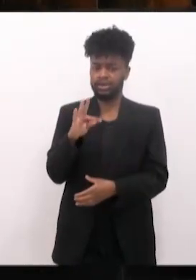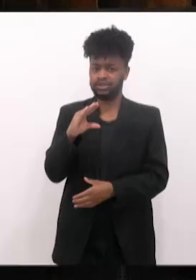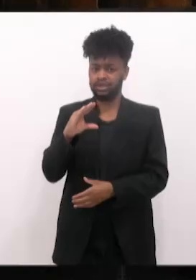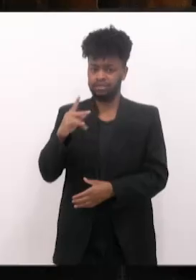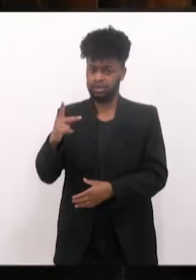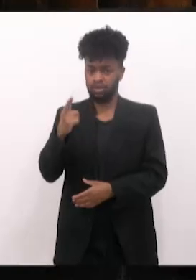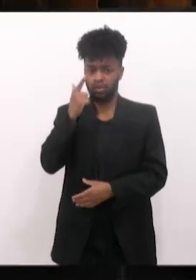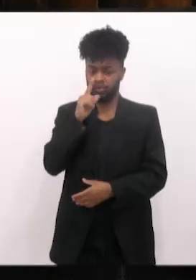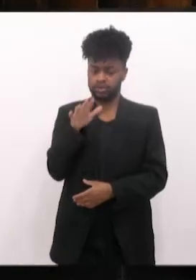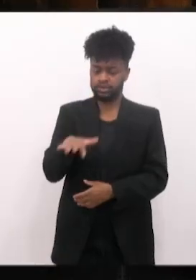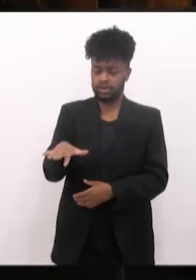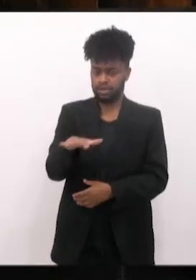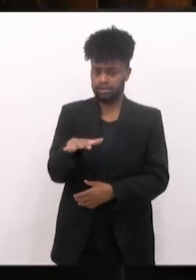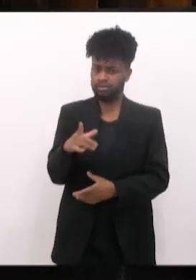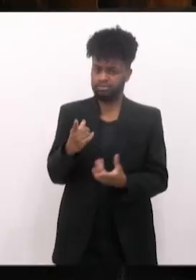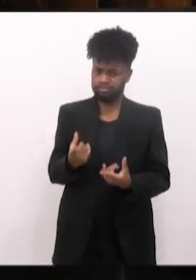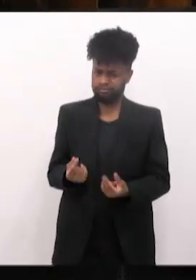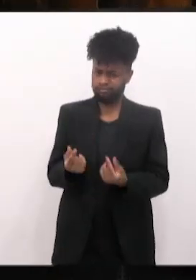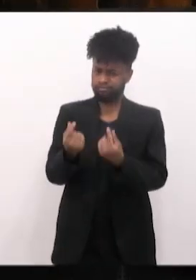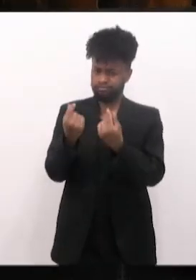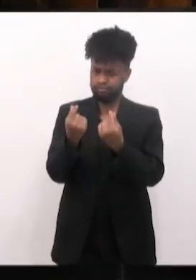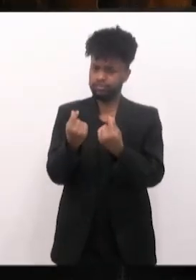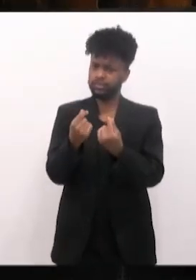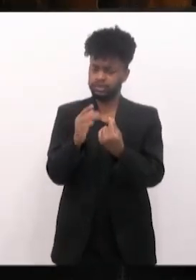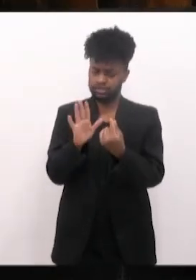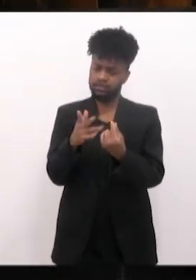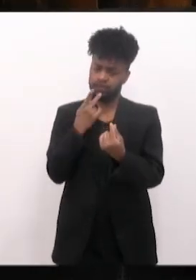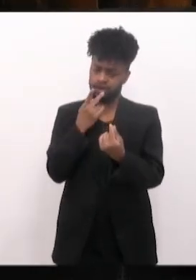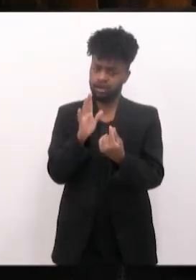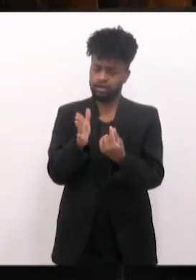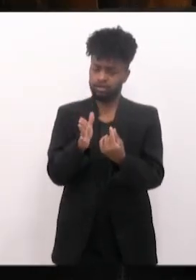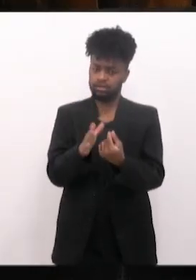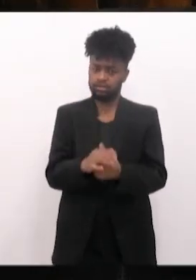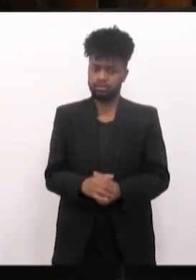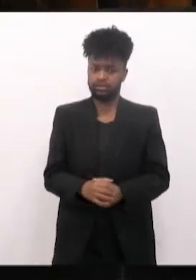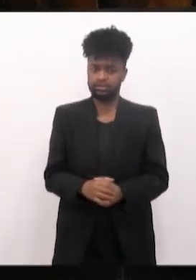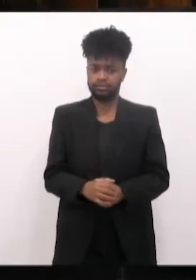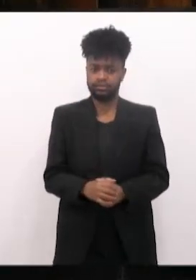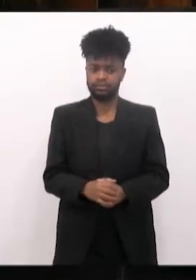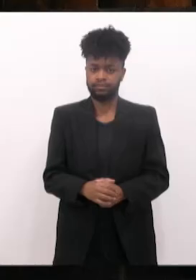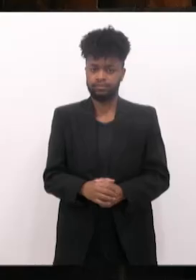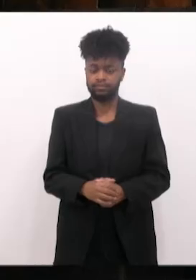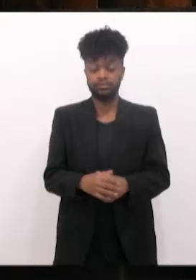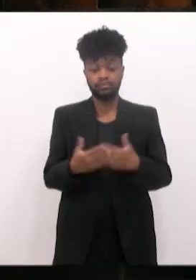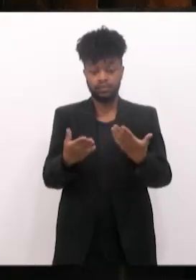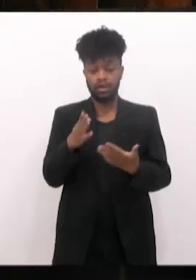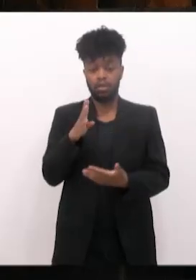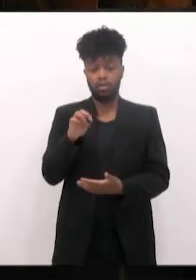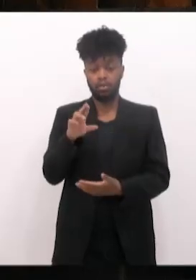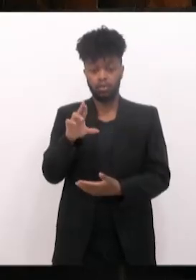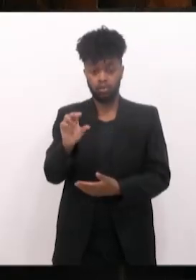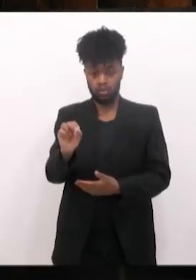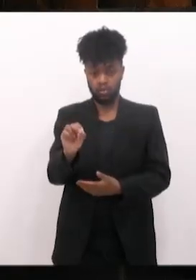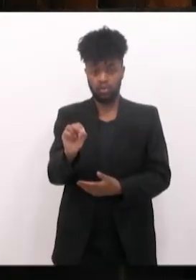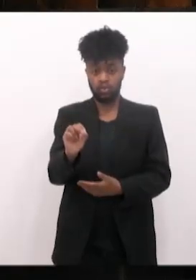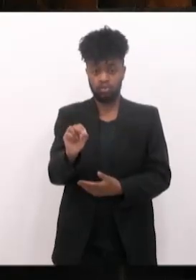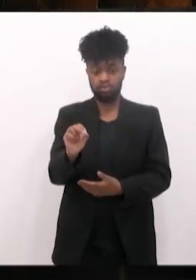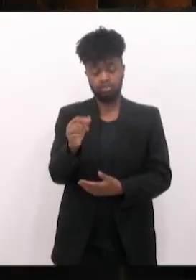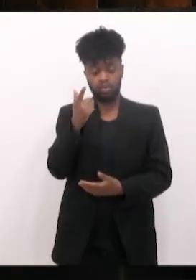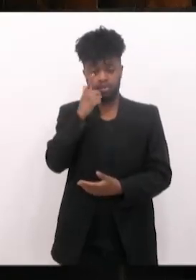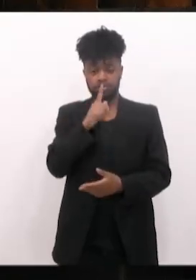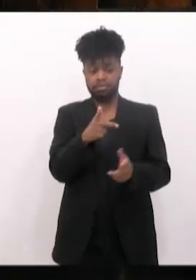ali. Muito dinheiro. Já falei isso aqui. E ali o Bruno Assunção pôde